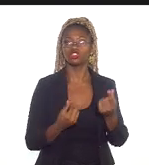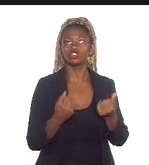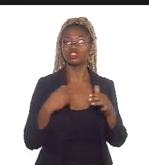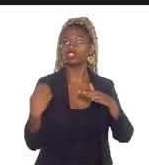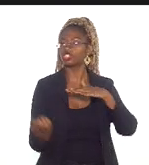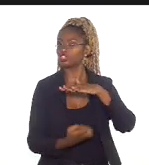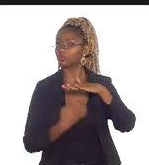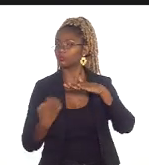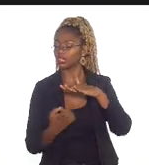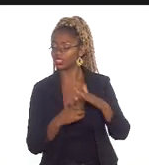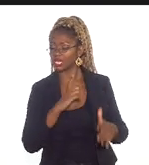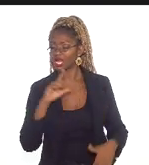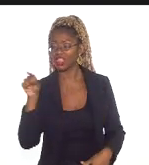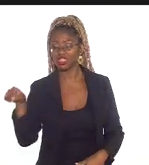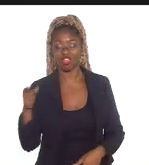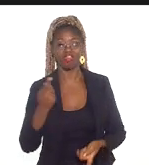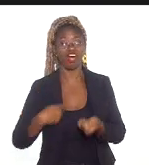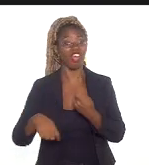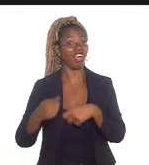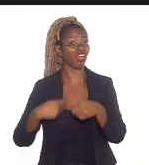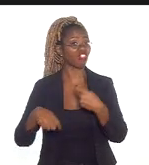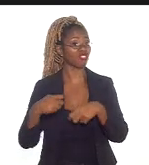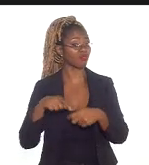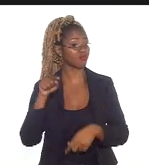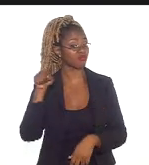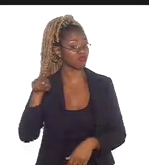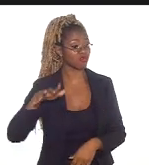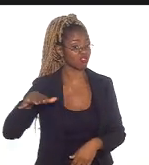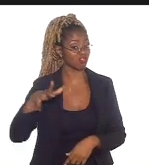tenha com a parte administrativa